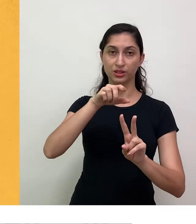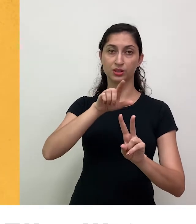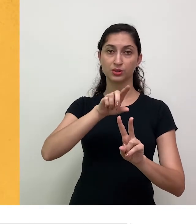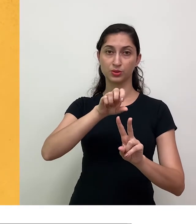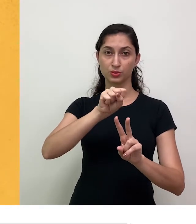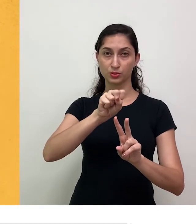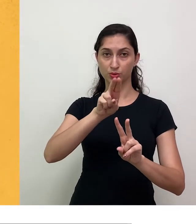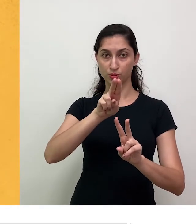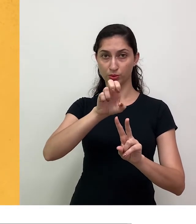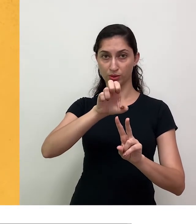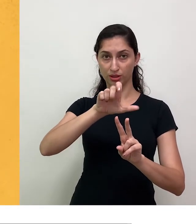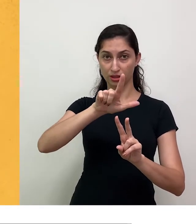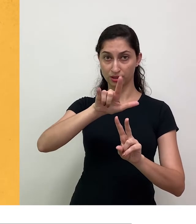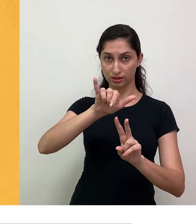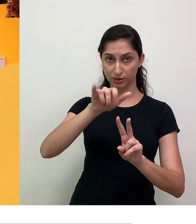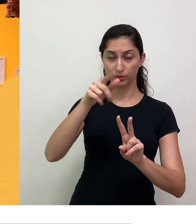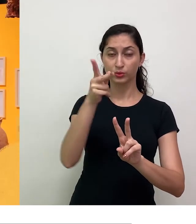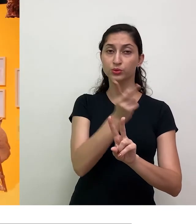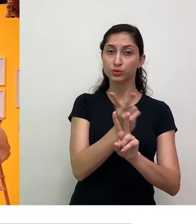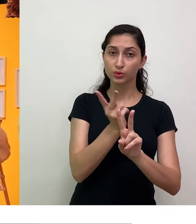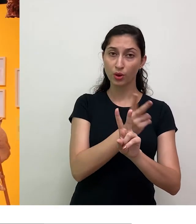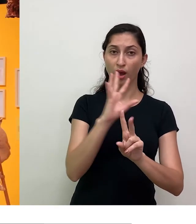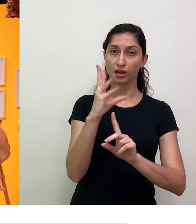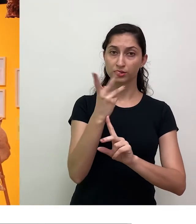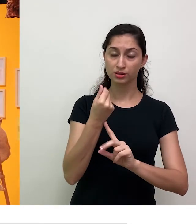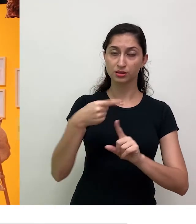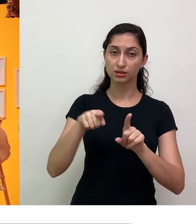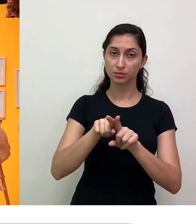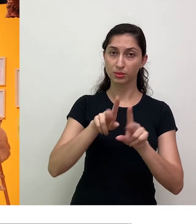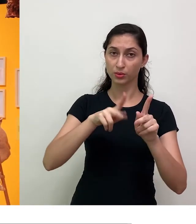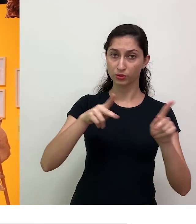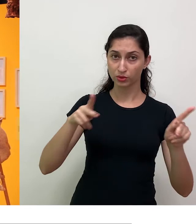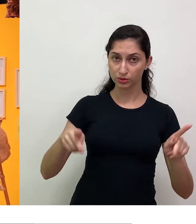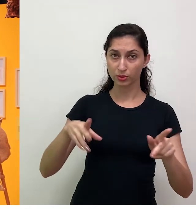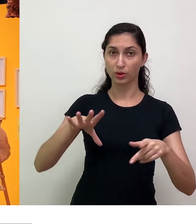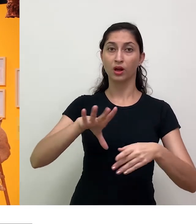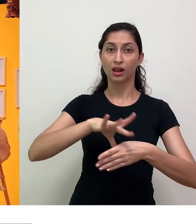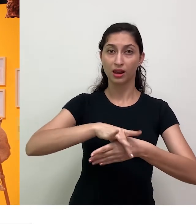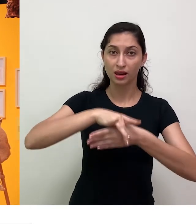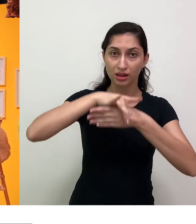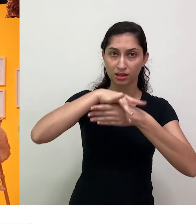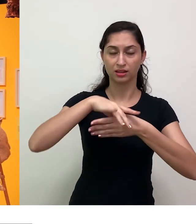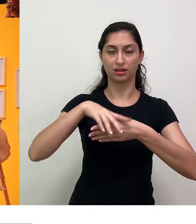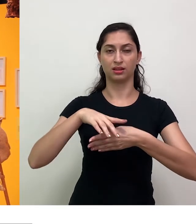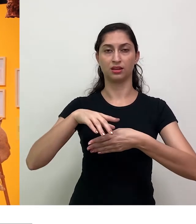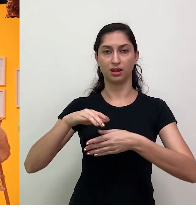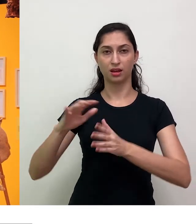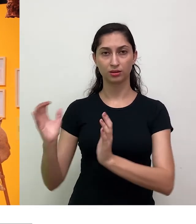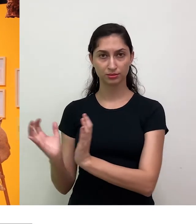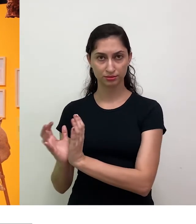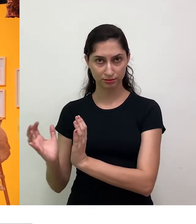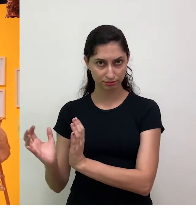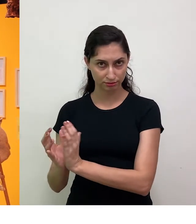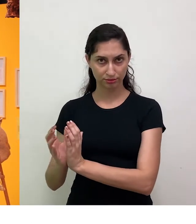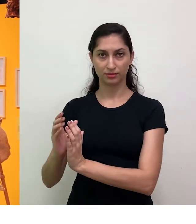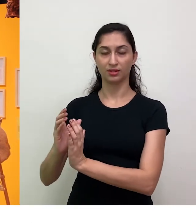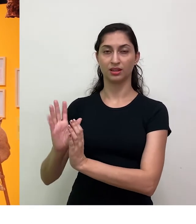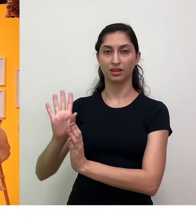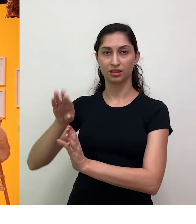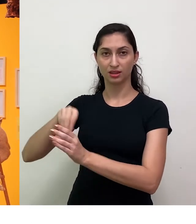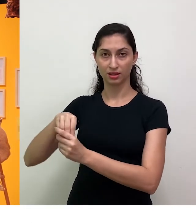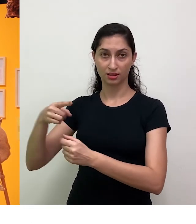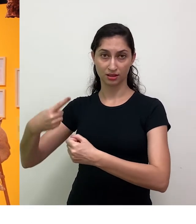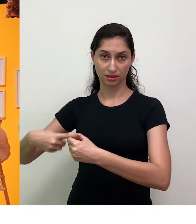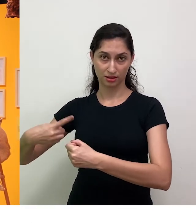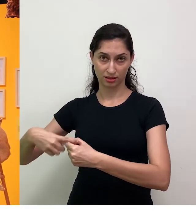são artistas, professores e importantes lideranças da Aldeia Verde, que fica em Ladainha, em Minas Gerais.